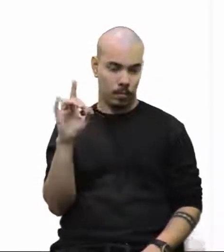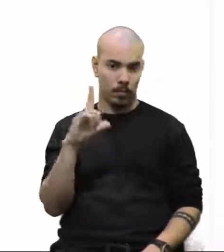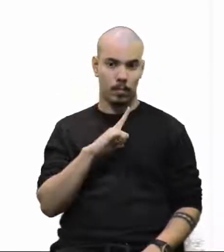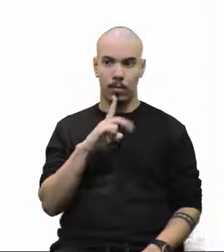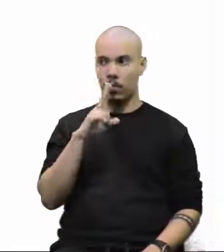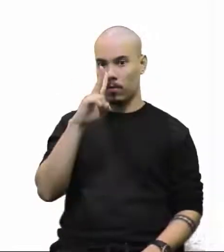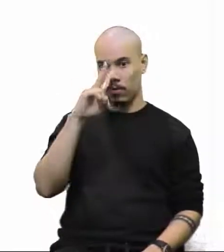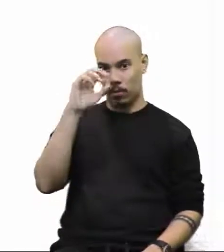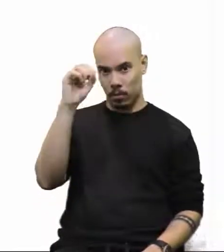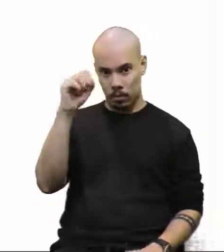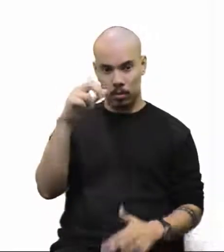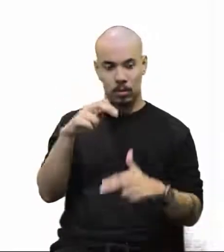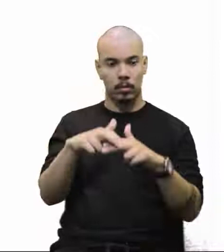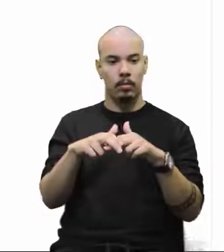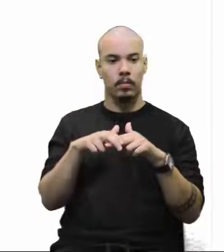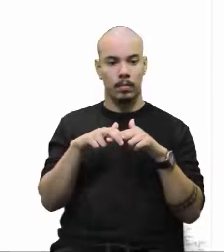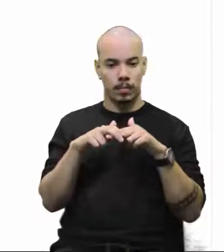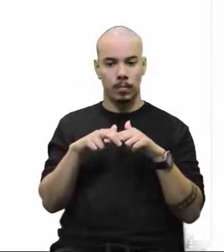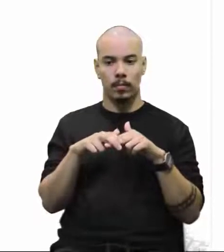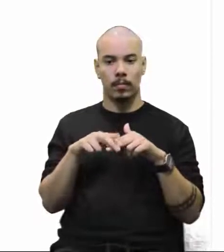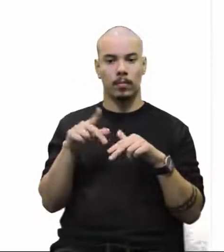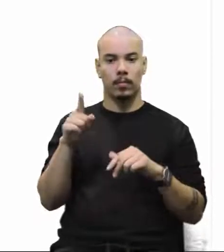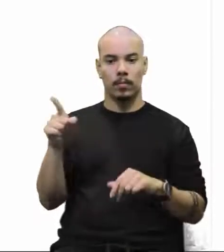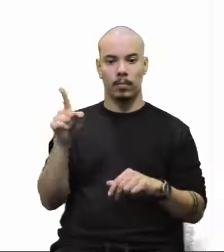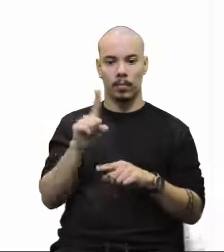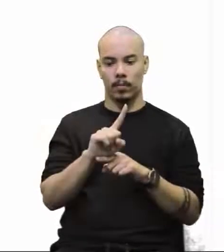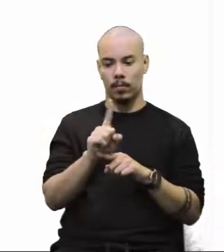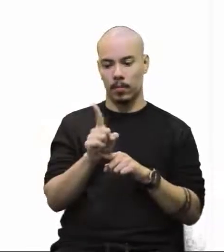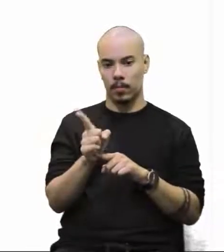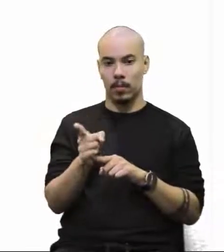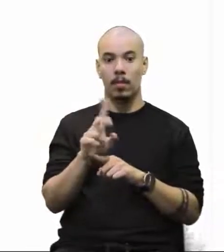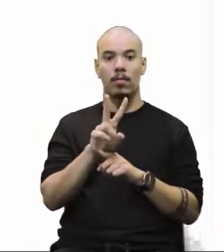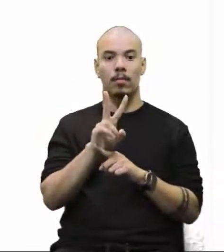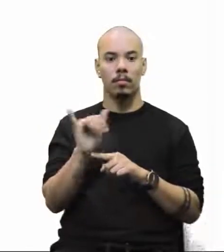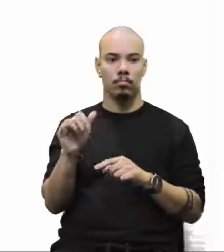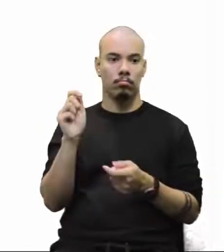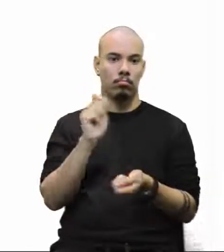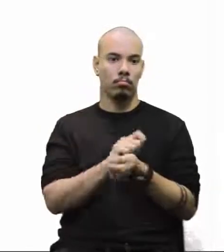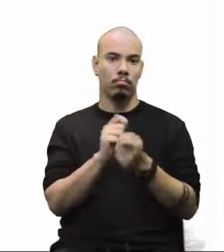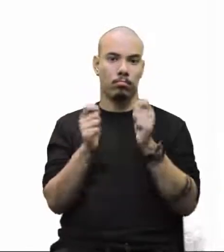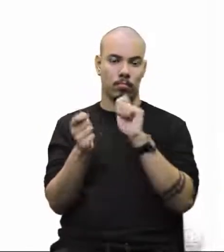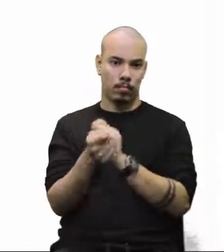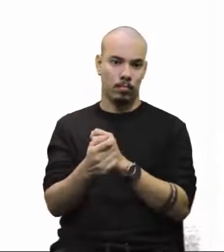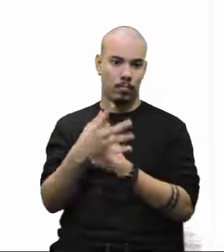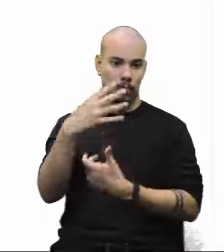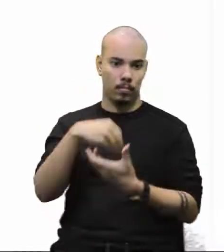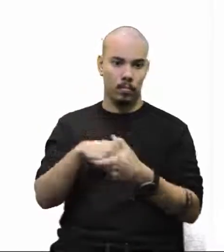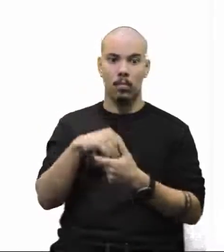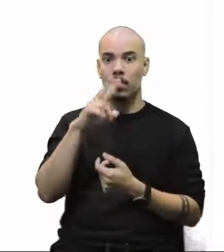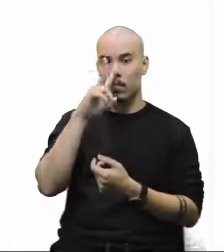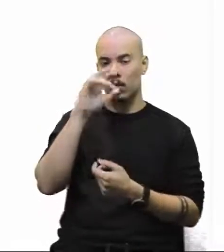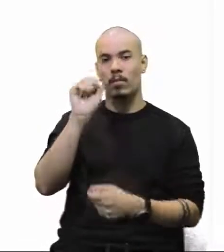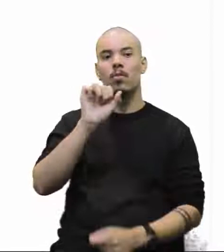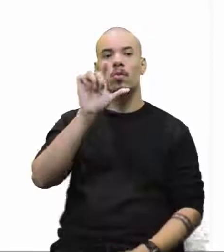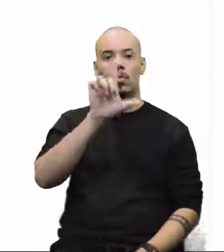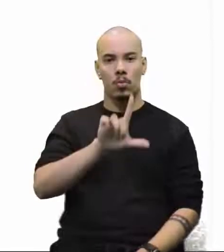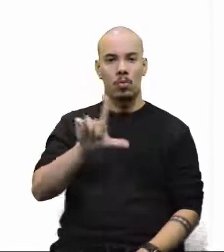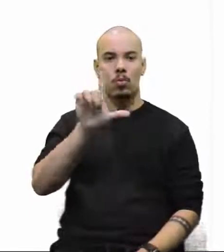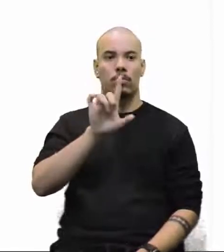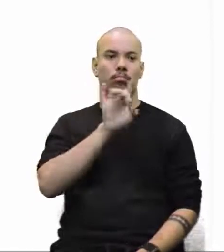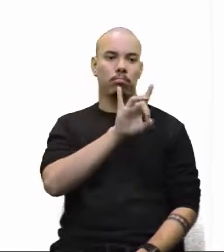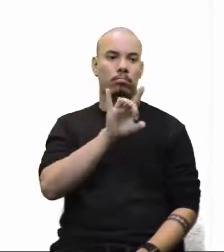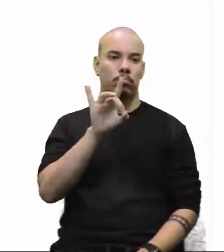força magnética. Então esse ponteiro vai sofrer a ação dessa força magnética. E lógico, né? Para cada